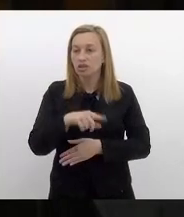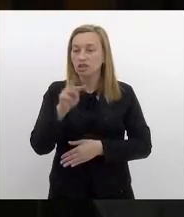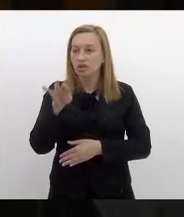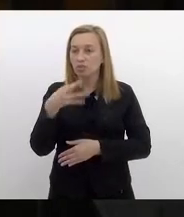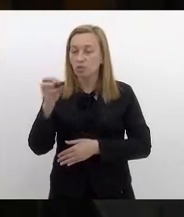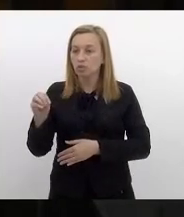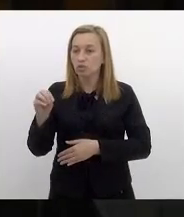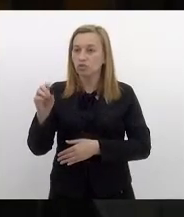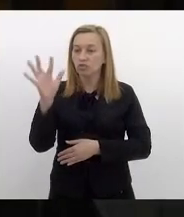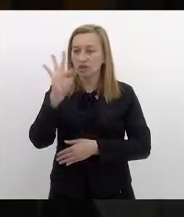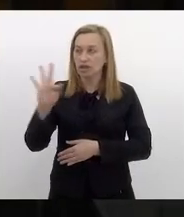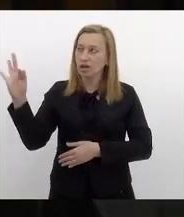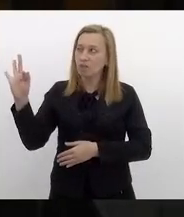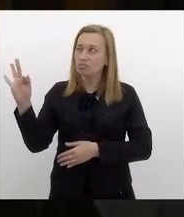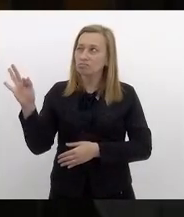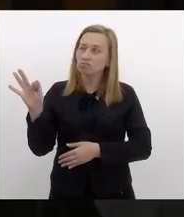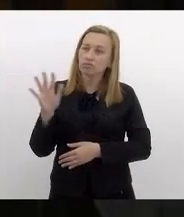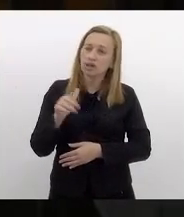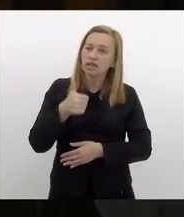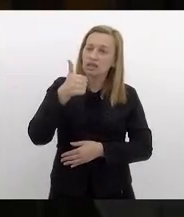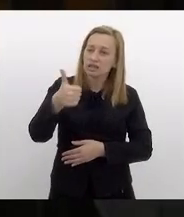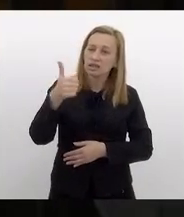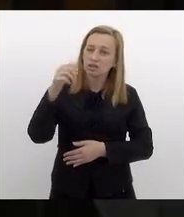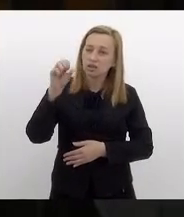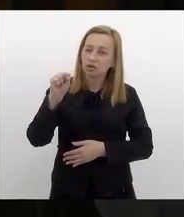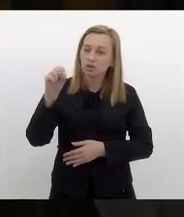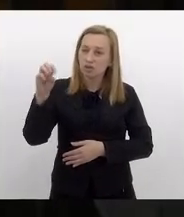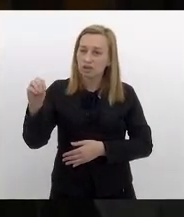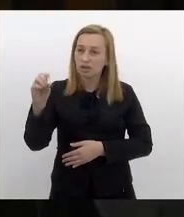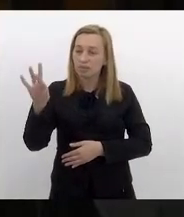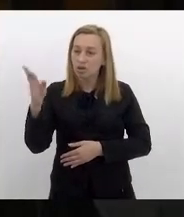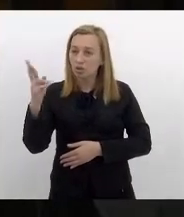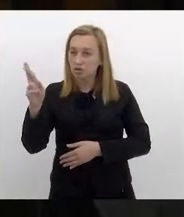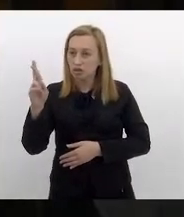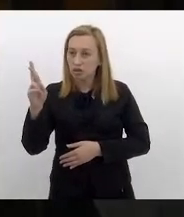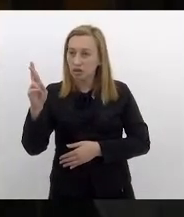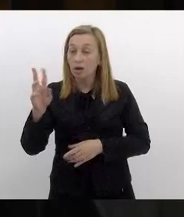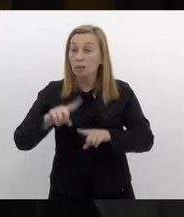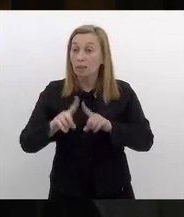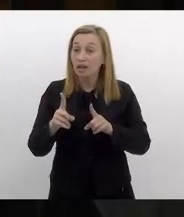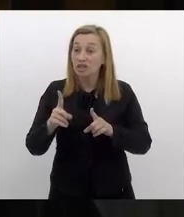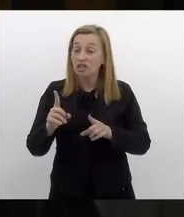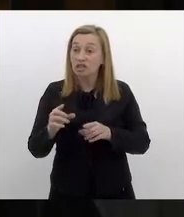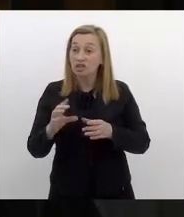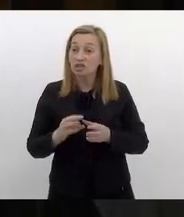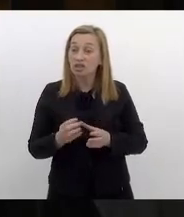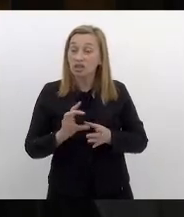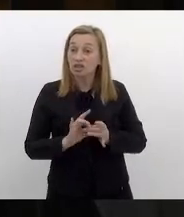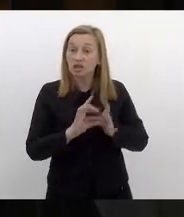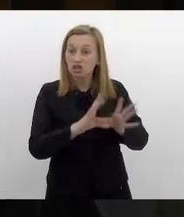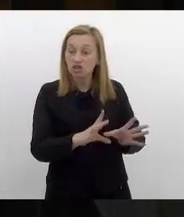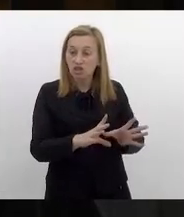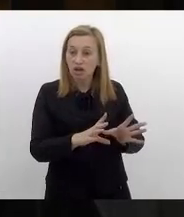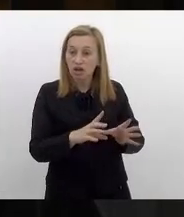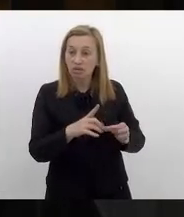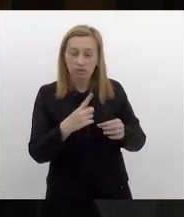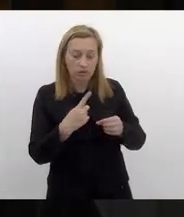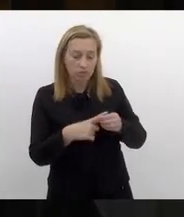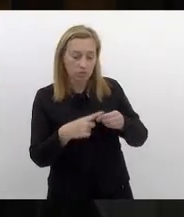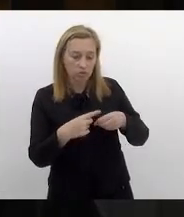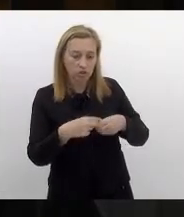federais, algo em torno de 180 bilhões de reais, mas ficaram no Estado, em seus